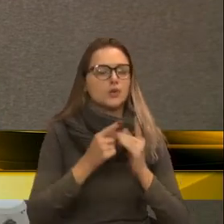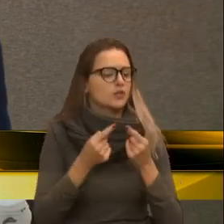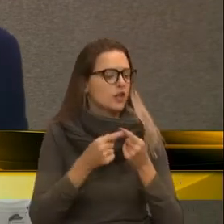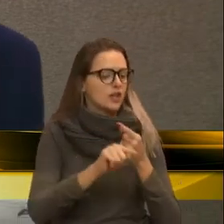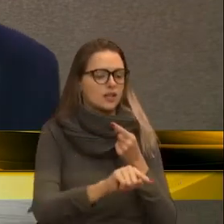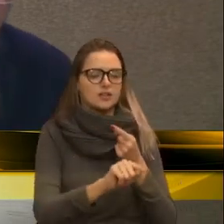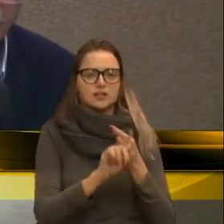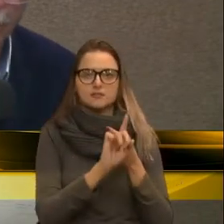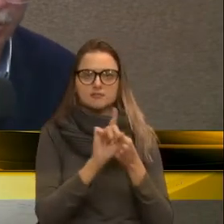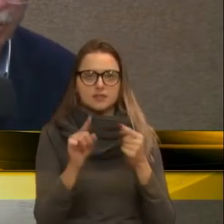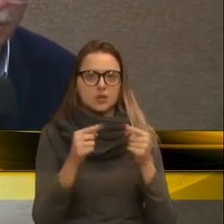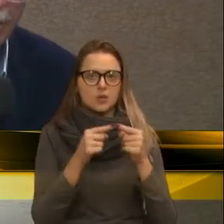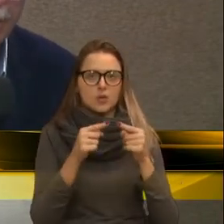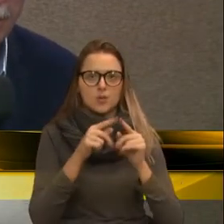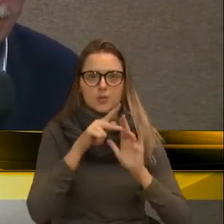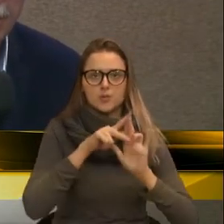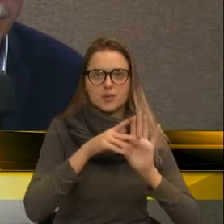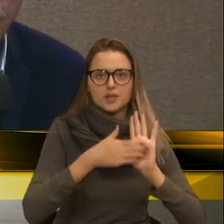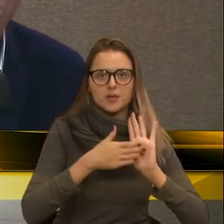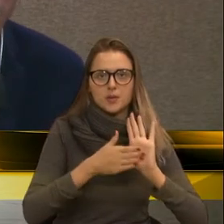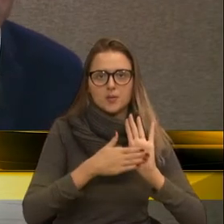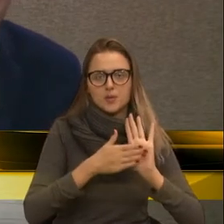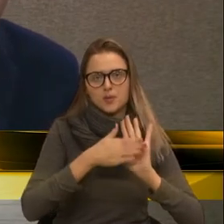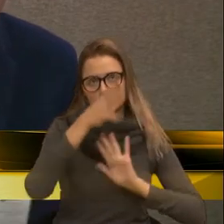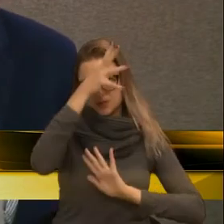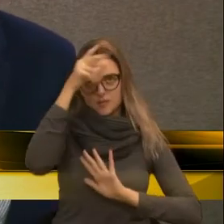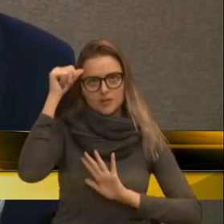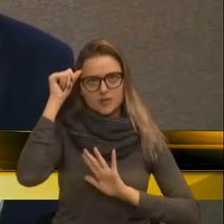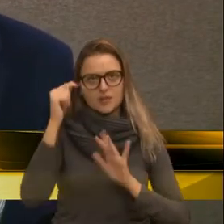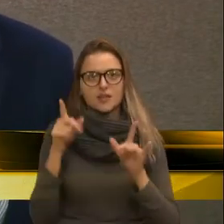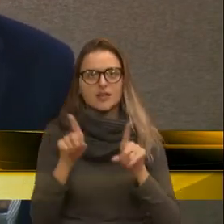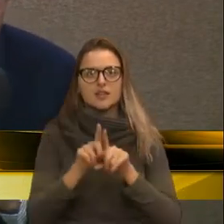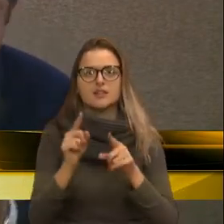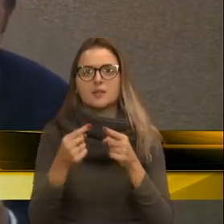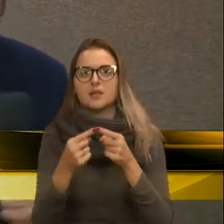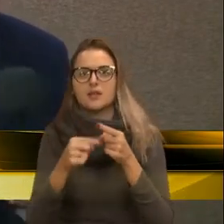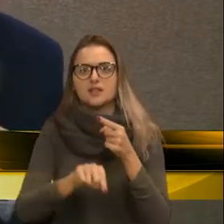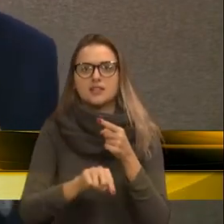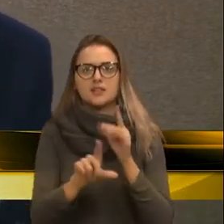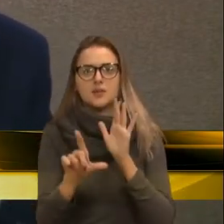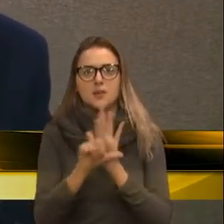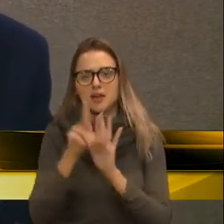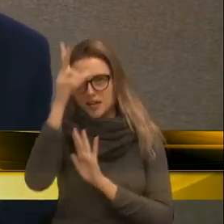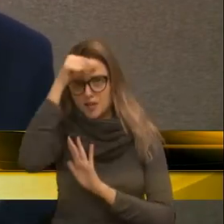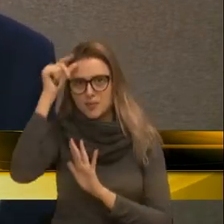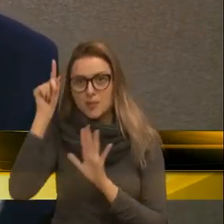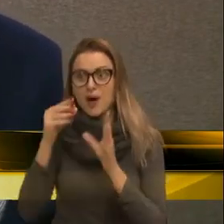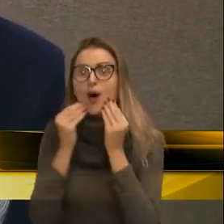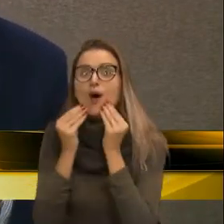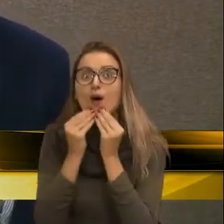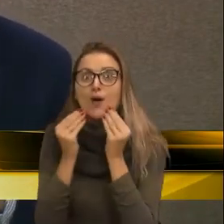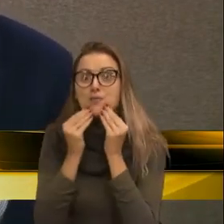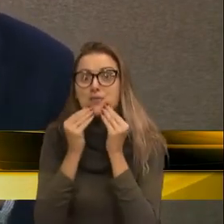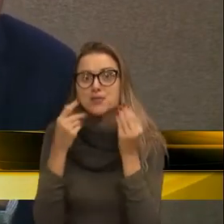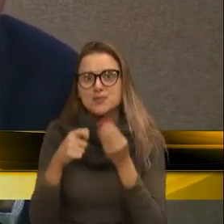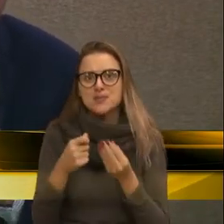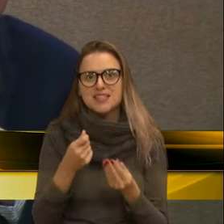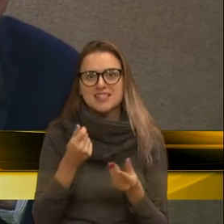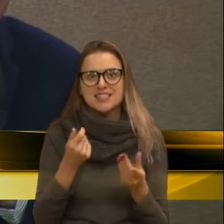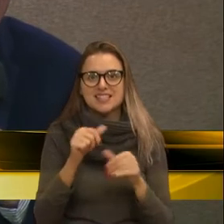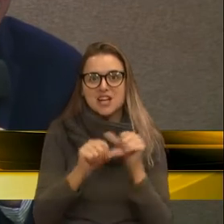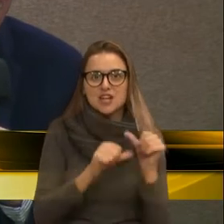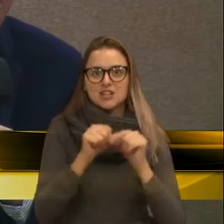plano diretor e entra em conflito com a lei municipal, mas é evidente, nós precisamos mudar a lei para não perder as